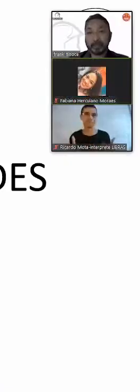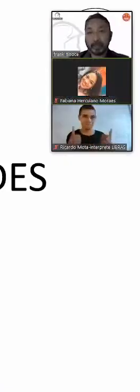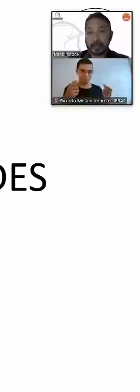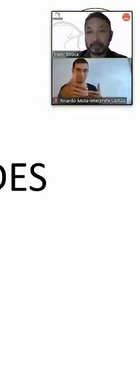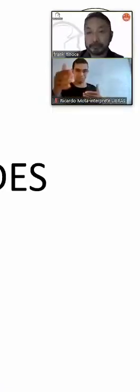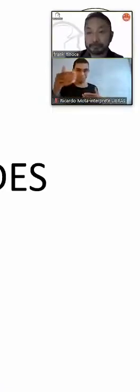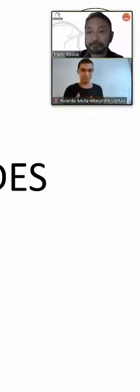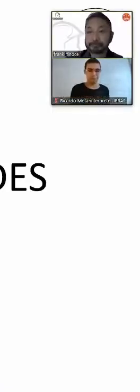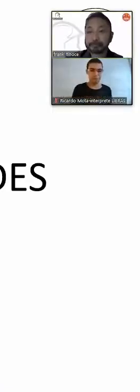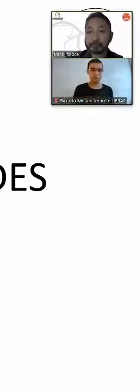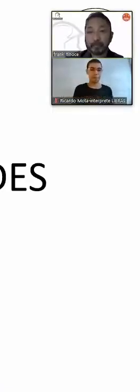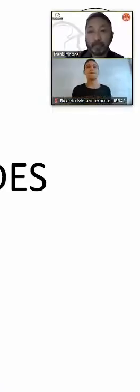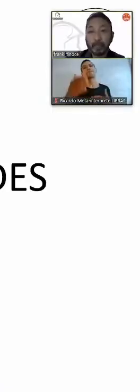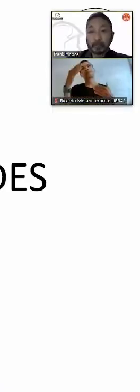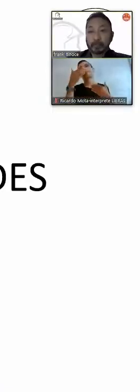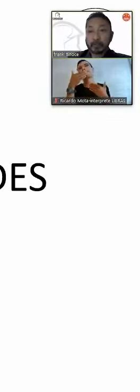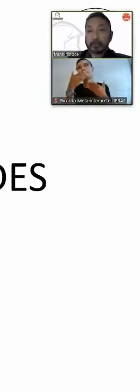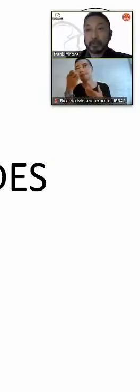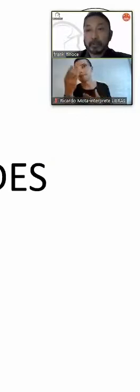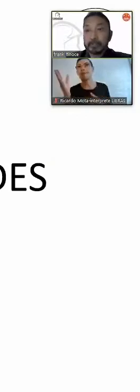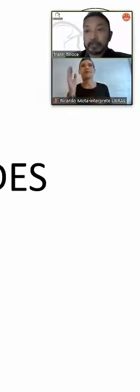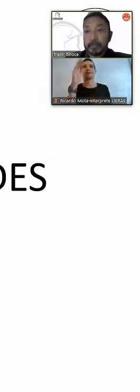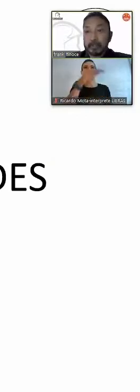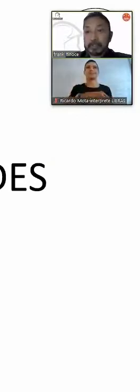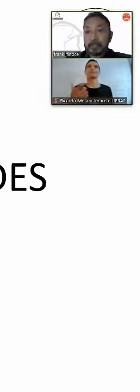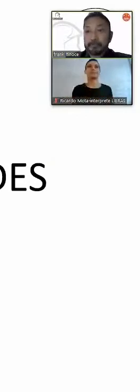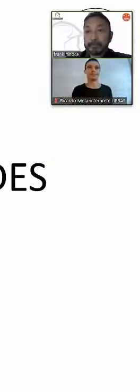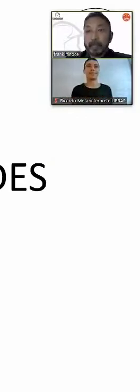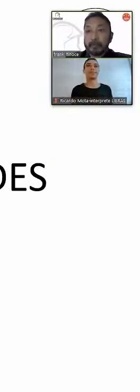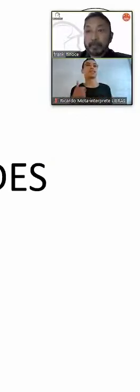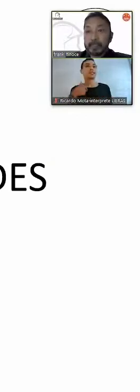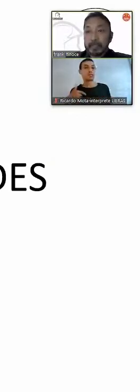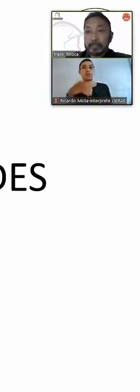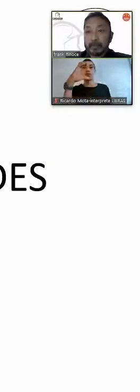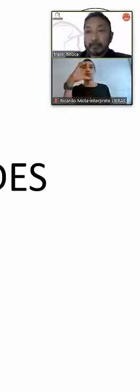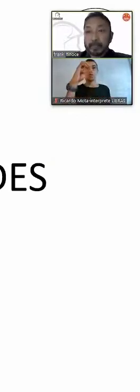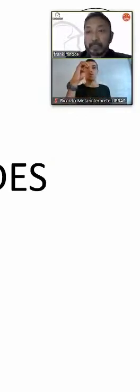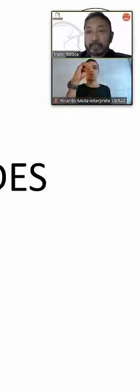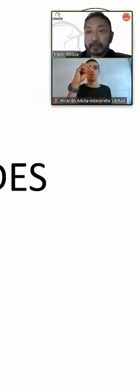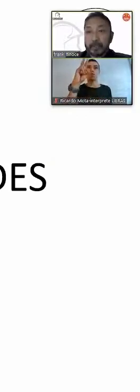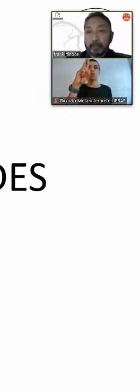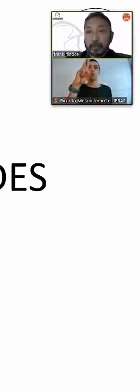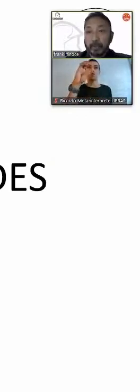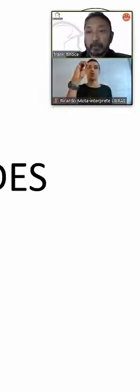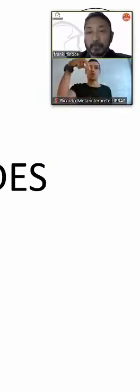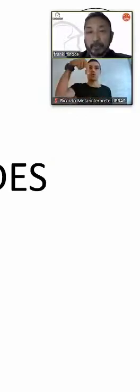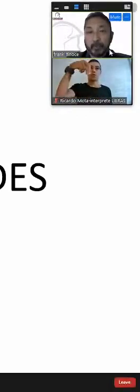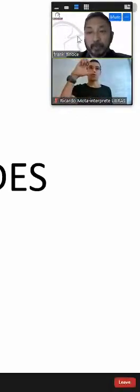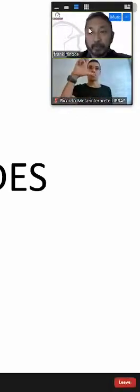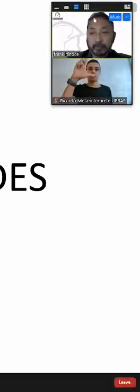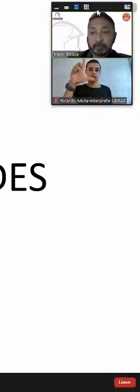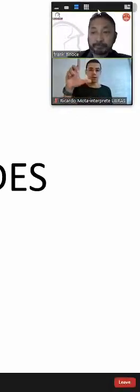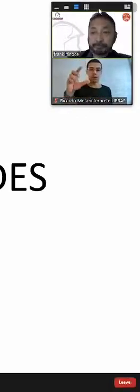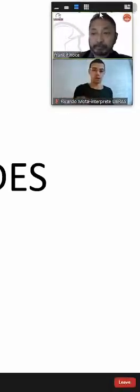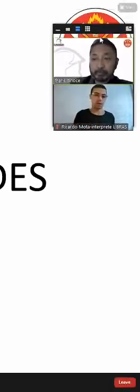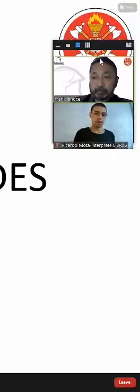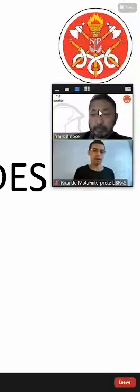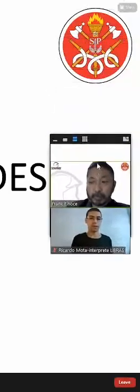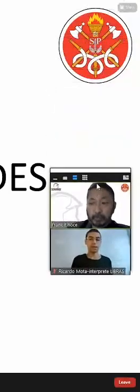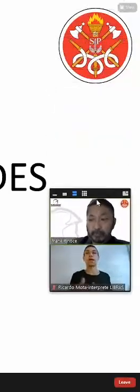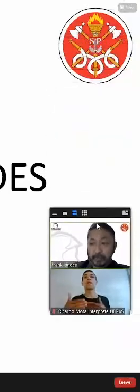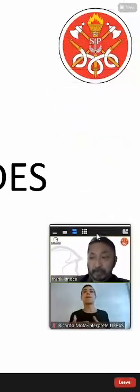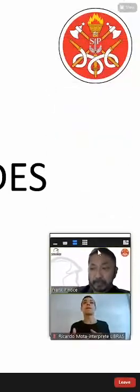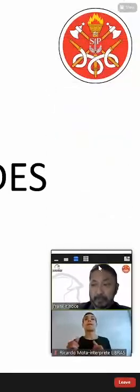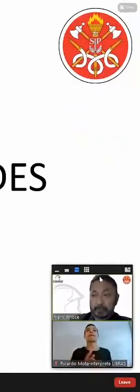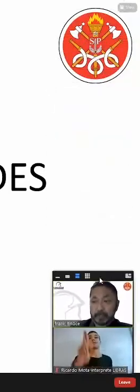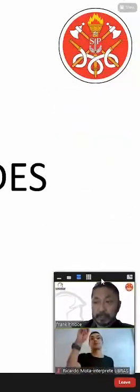Senhores, boa tarde. Eu sou o Coronel Itinossi, presidente da Fundação de Apoio ao Corpo de Bombeiros.